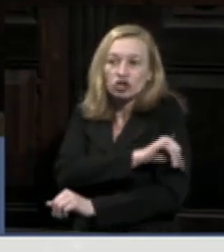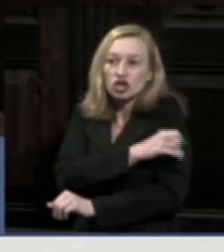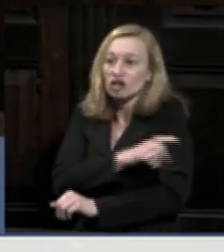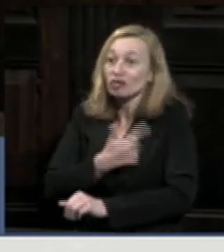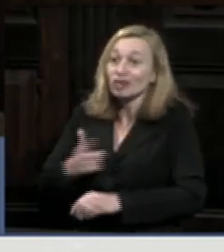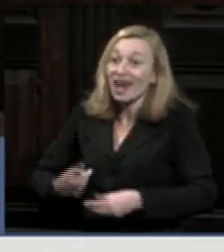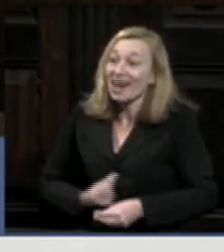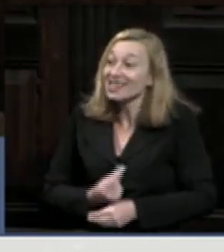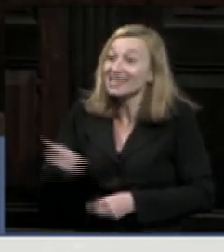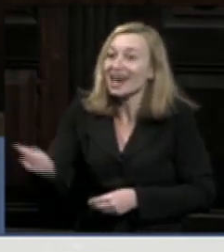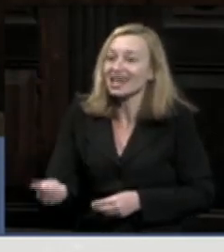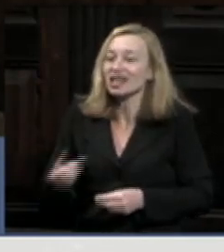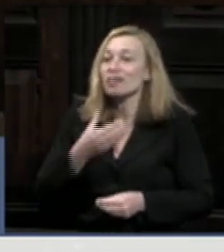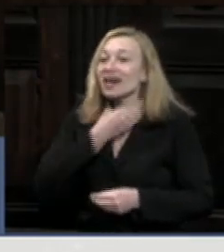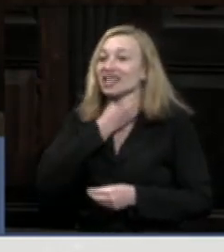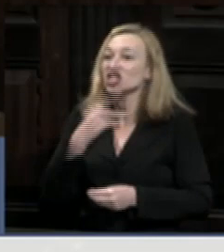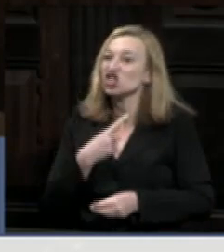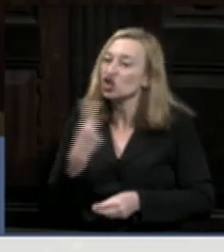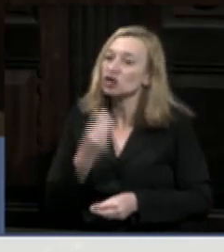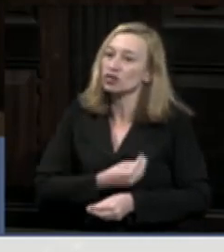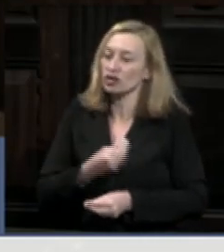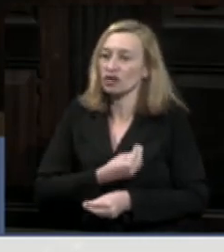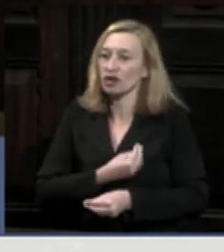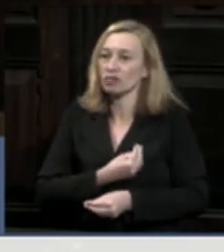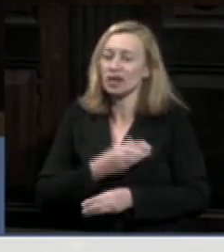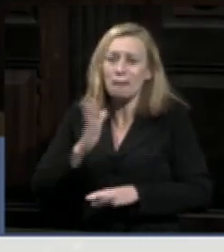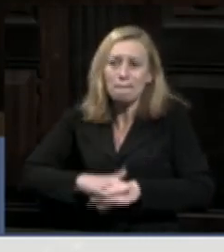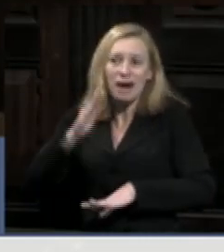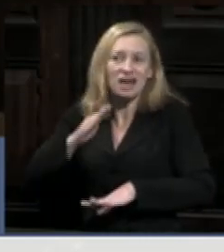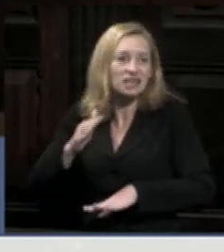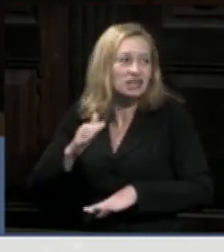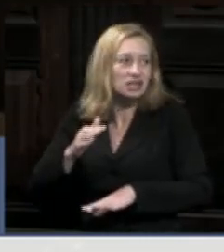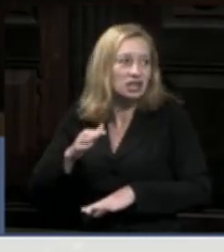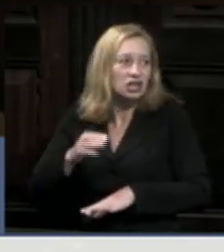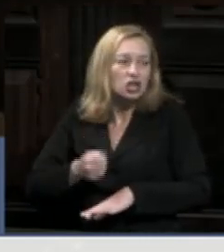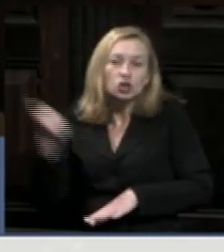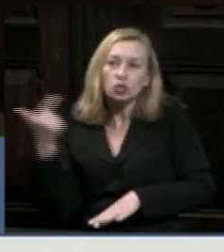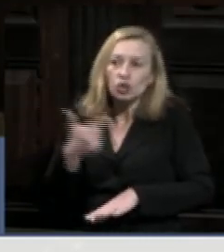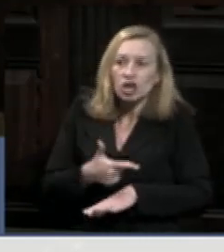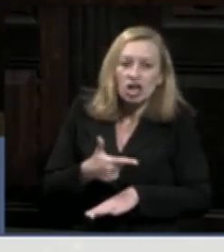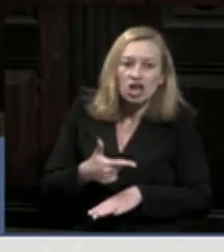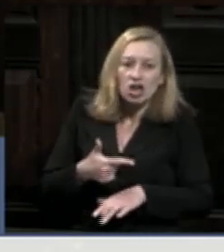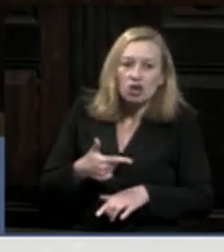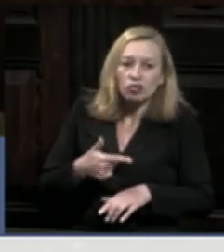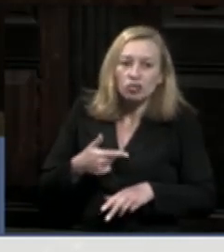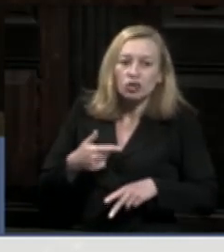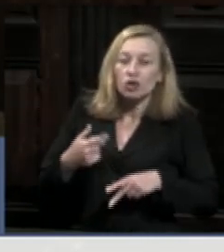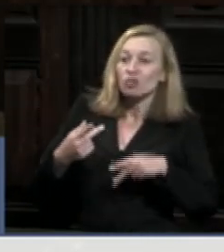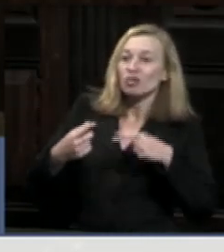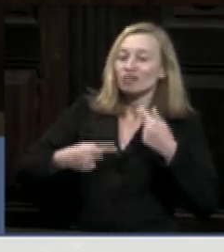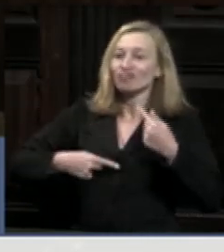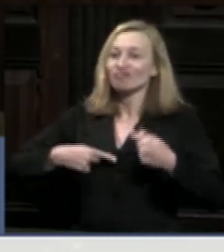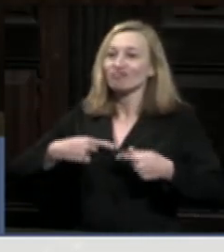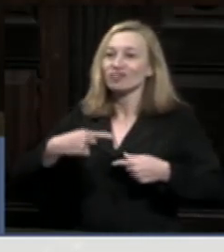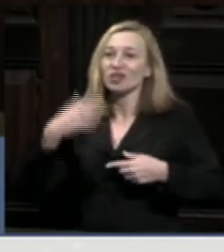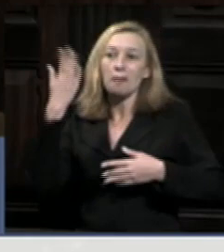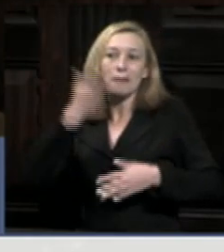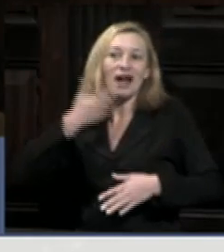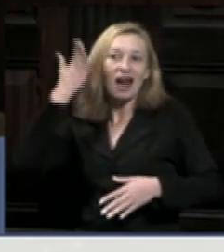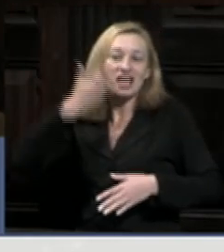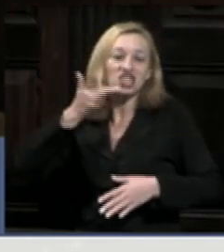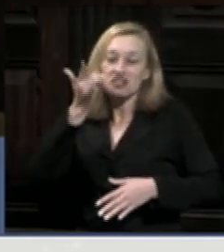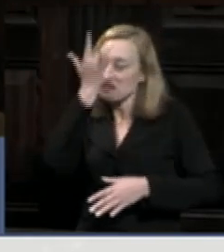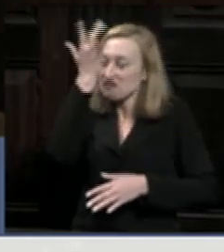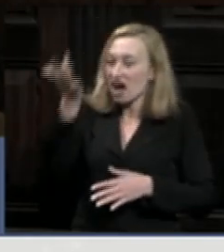nessa crise que a gente vive que é muito mais do que o discurso fácil de ser uma crise ética e